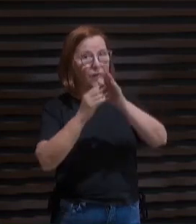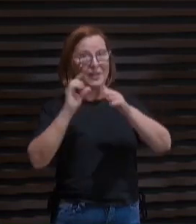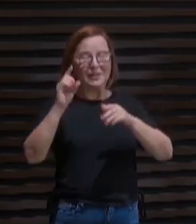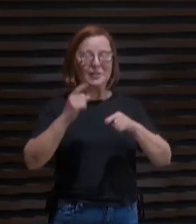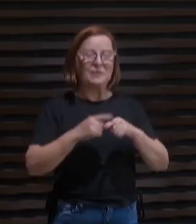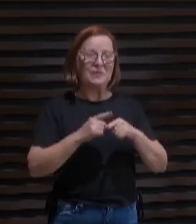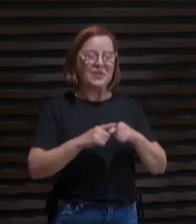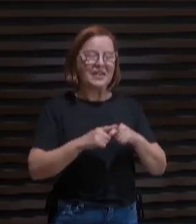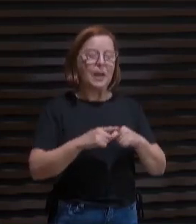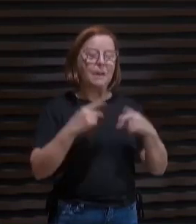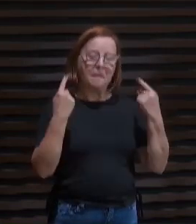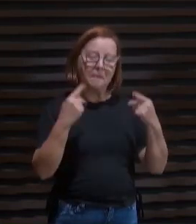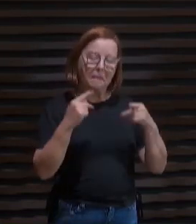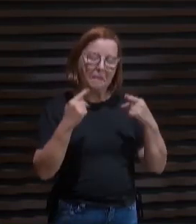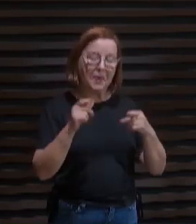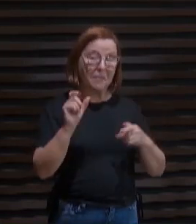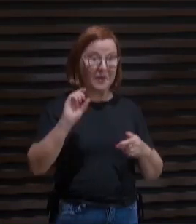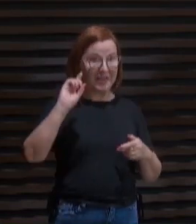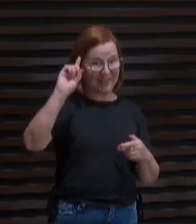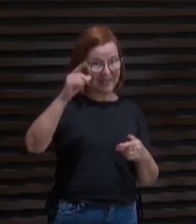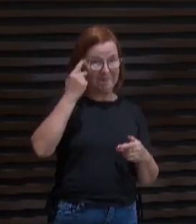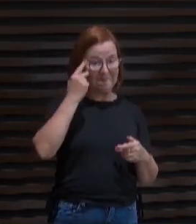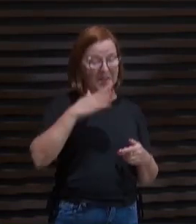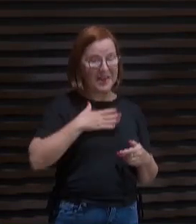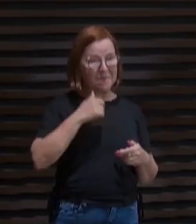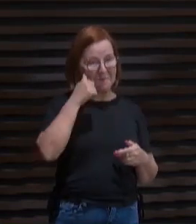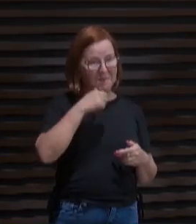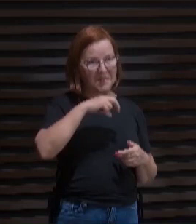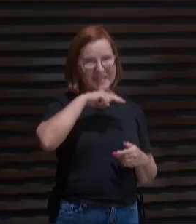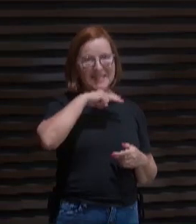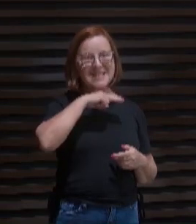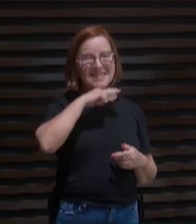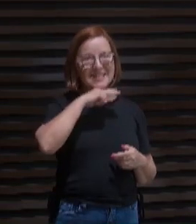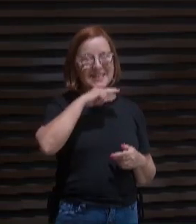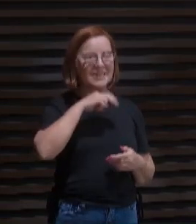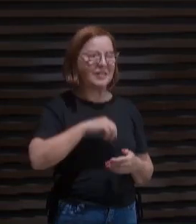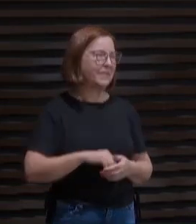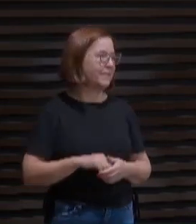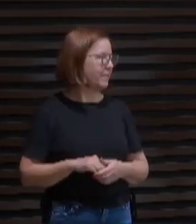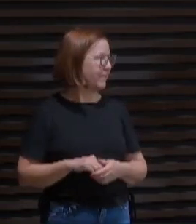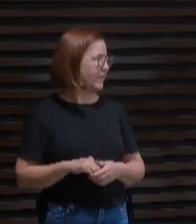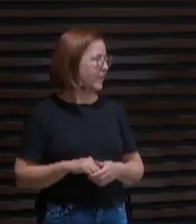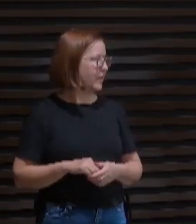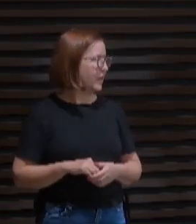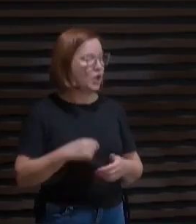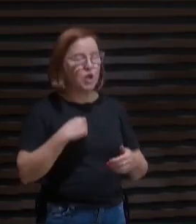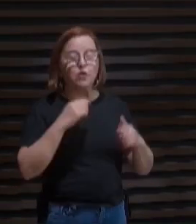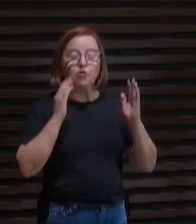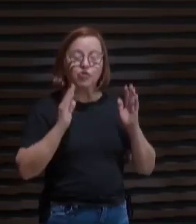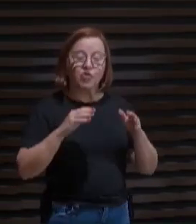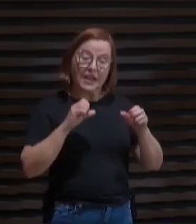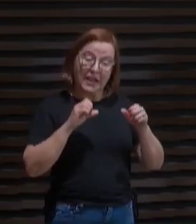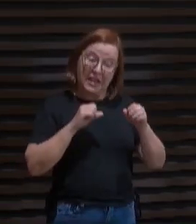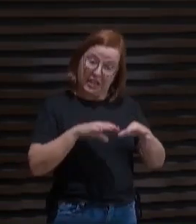neta. Ela vem aqui, eu vou lá, de mês que vem elas estão aqui, eu já vou ensinar mais a palavra e vamos